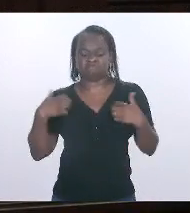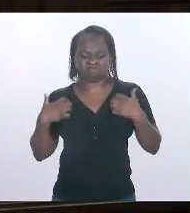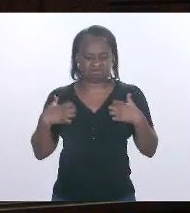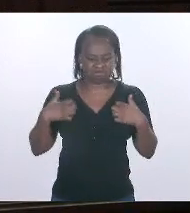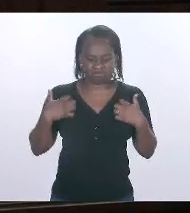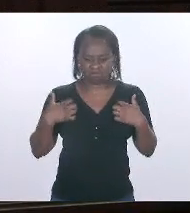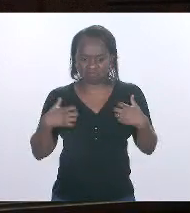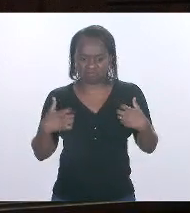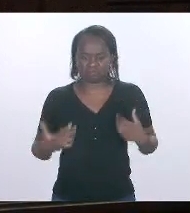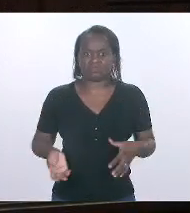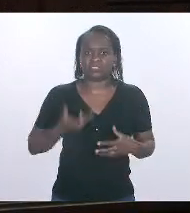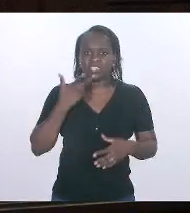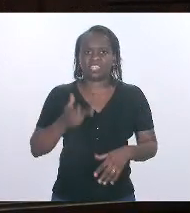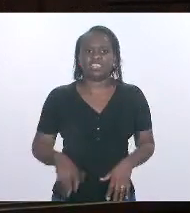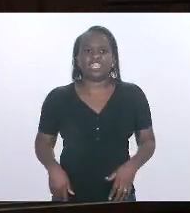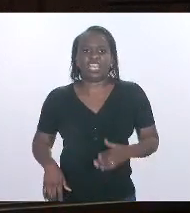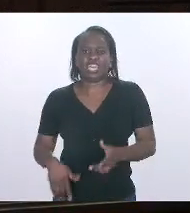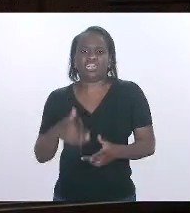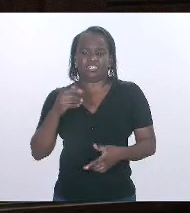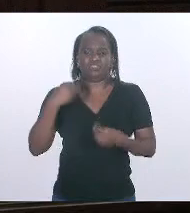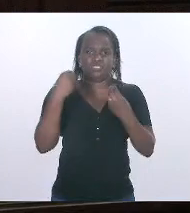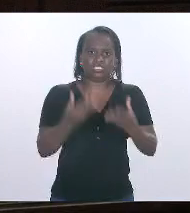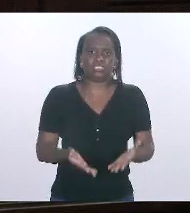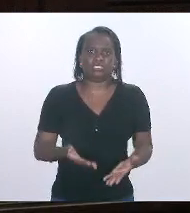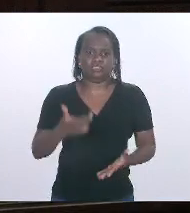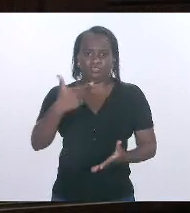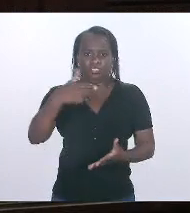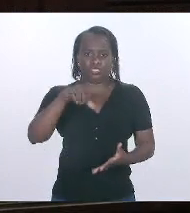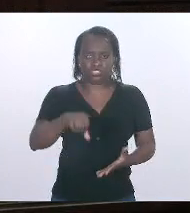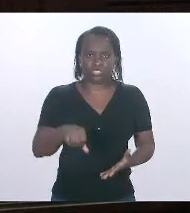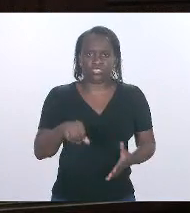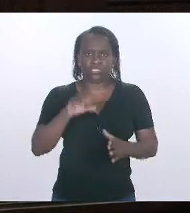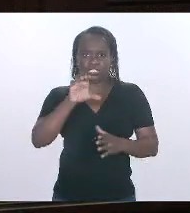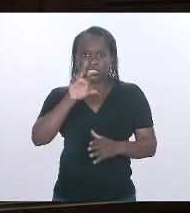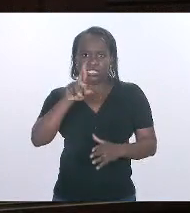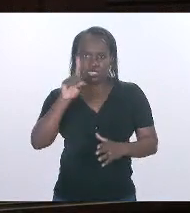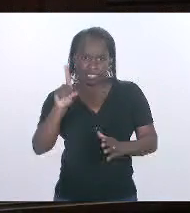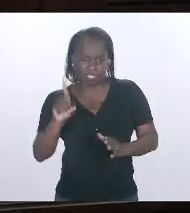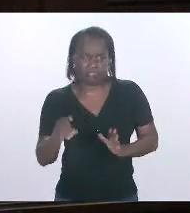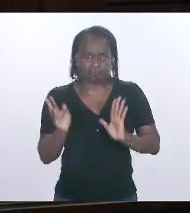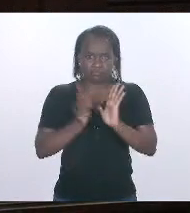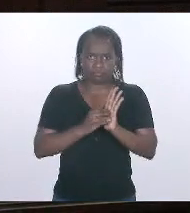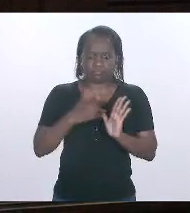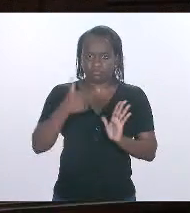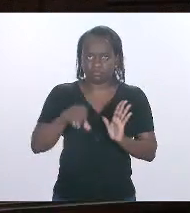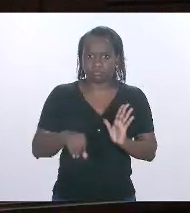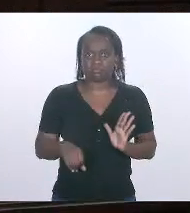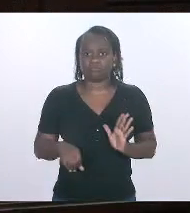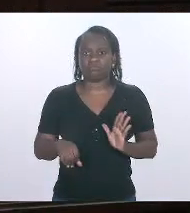aborrecido e falar assim, ó, vou te dar 29 para você num CRD.